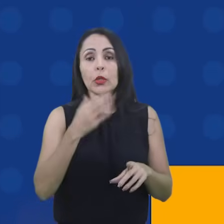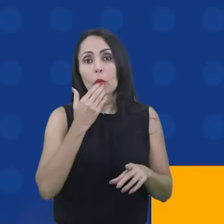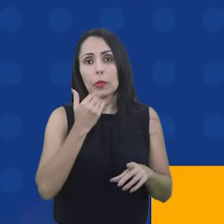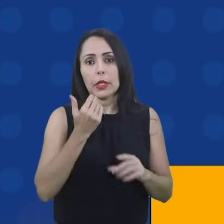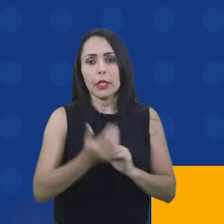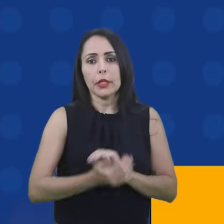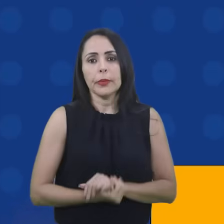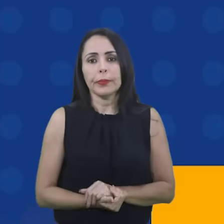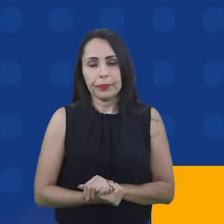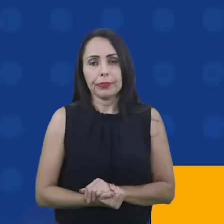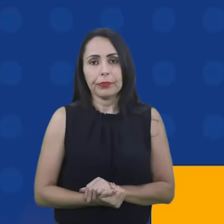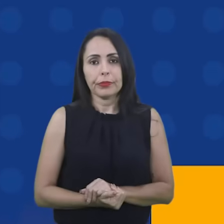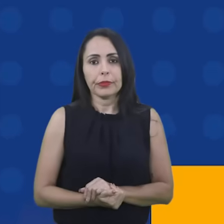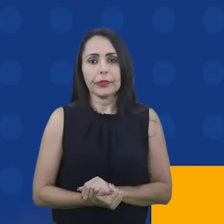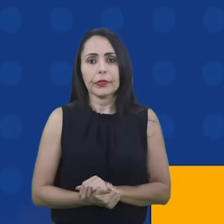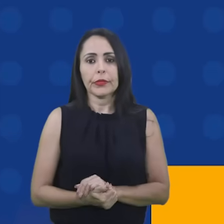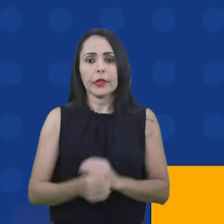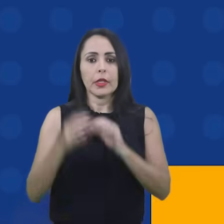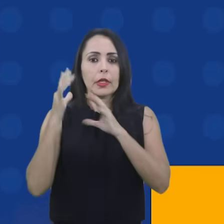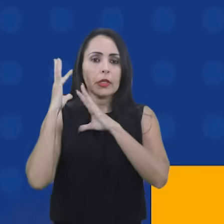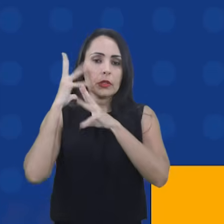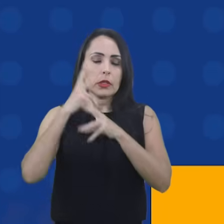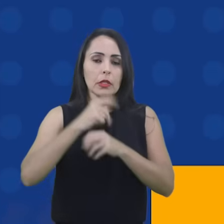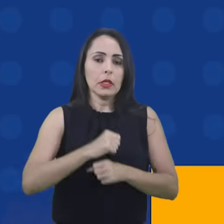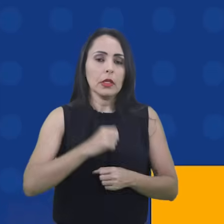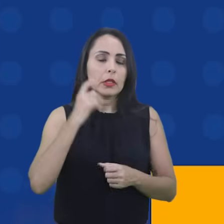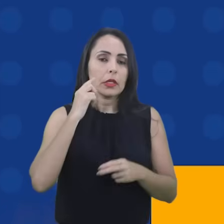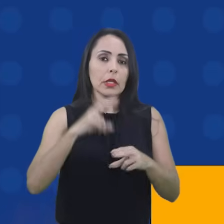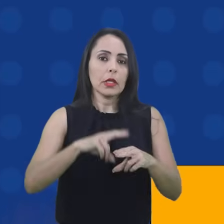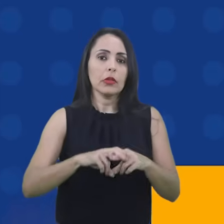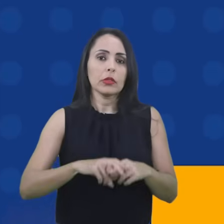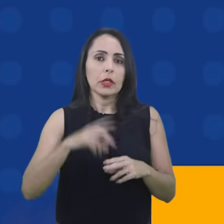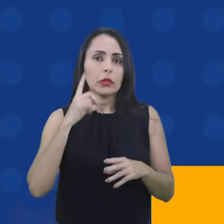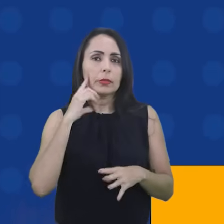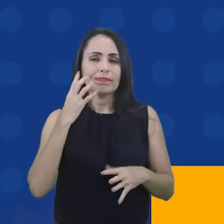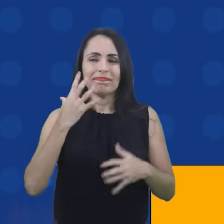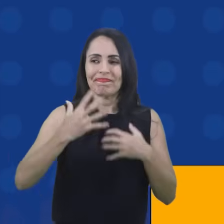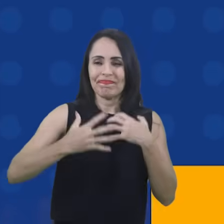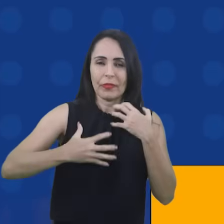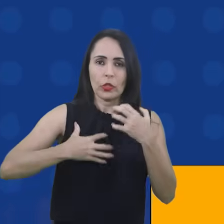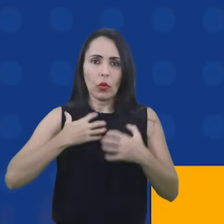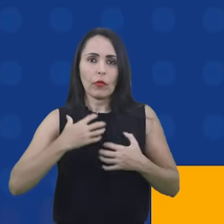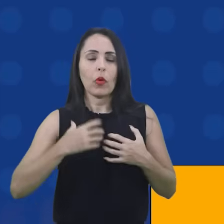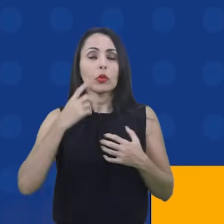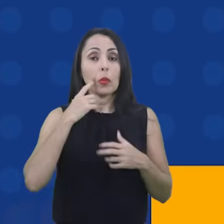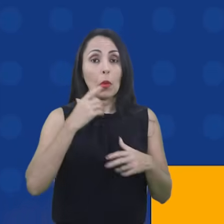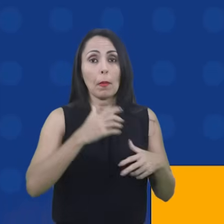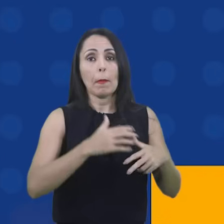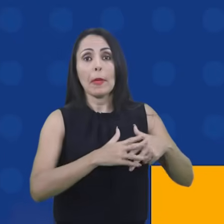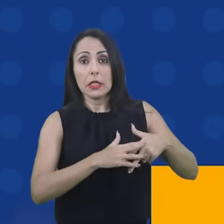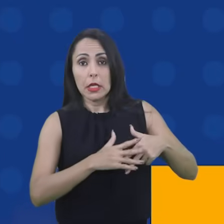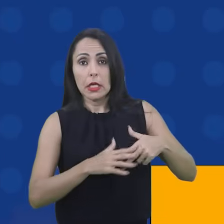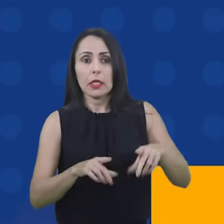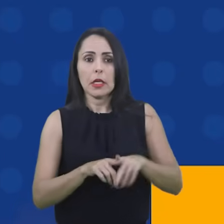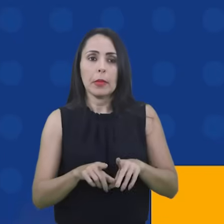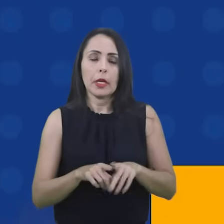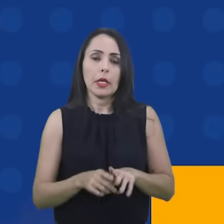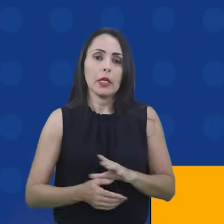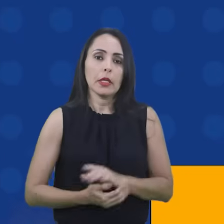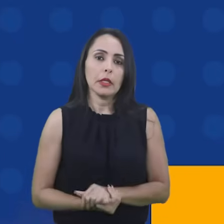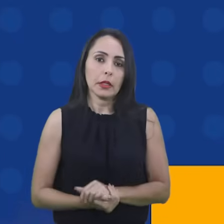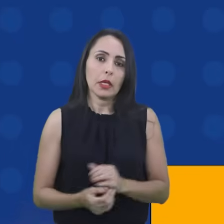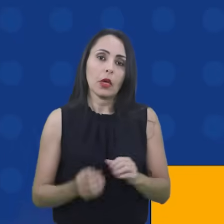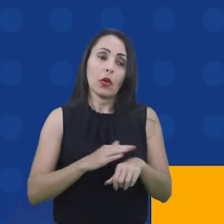né, resultando, né, no mau cheiro, né, causando um desconforto, né, para o paciente que tem um mau hálito, para quem